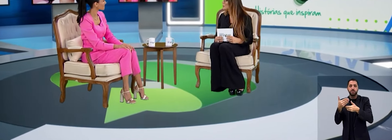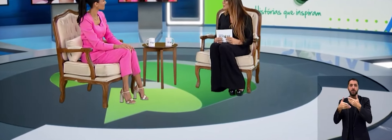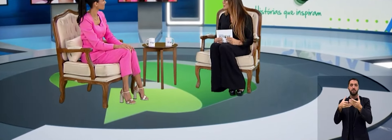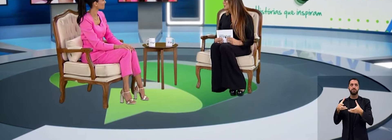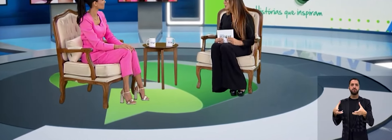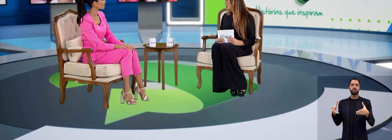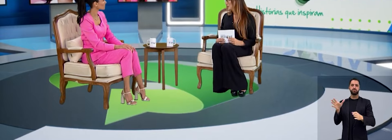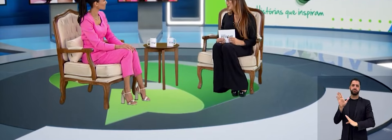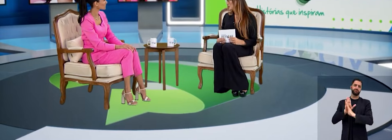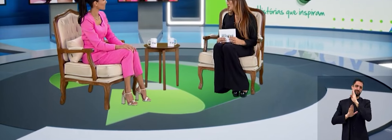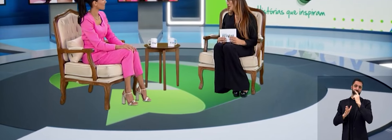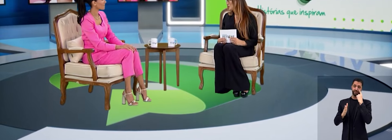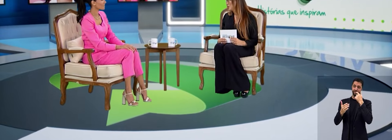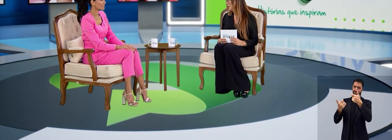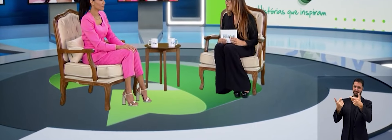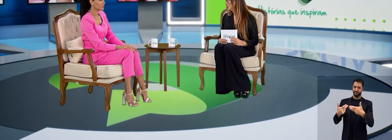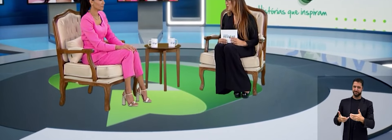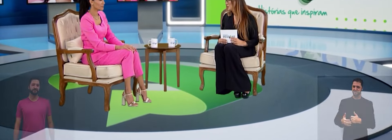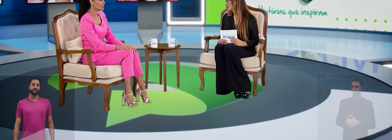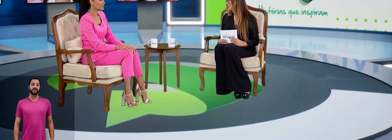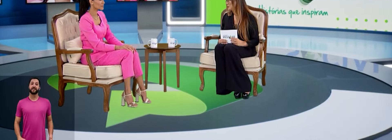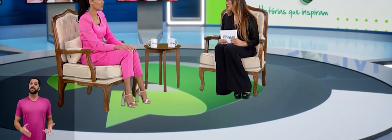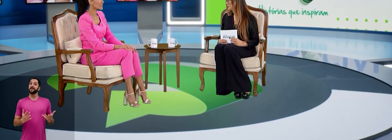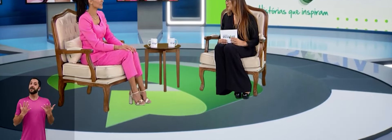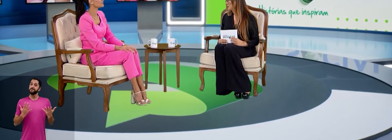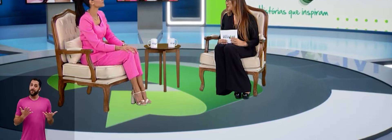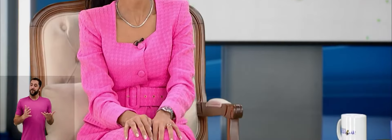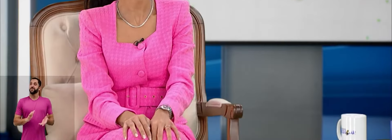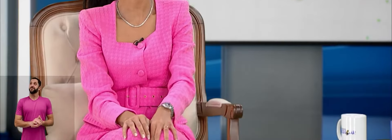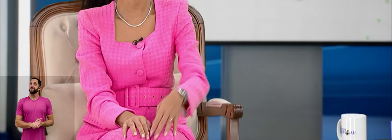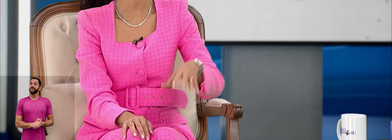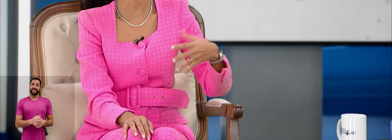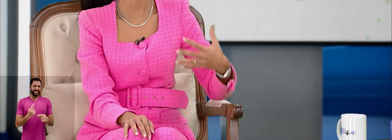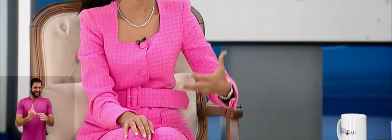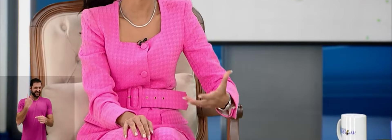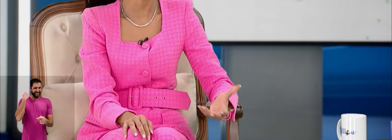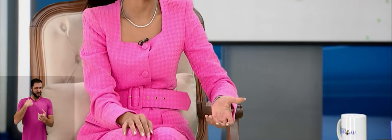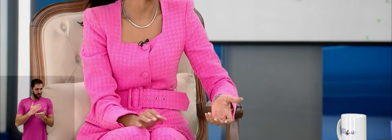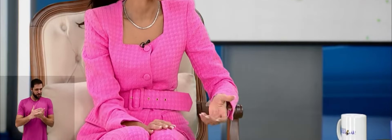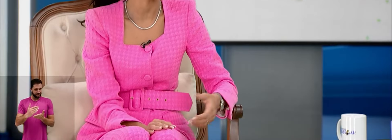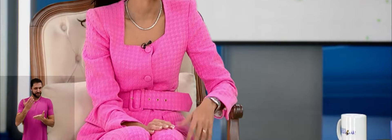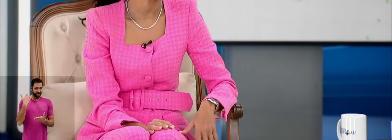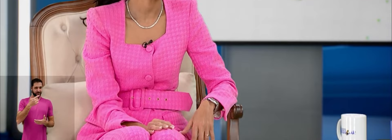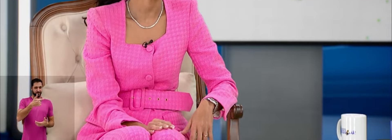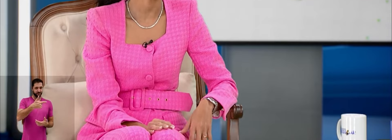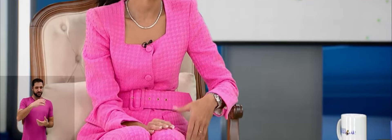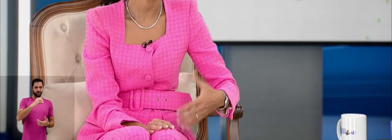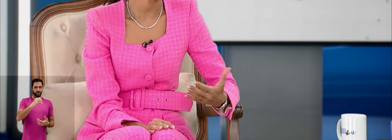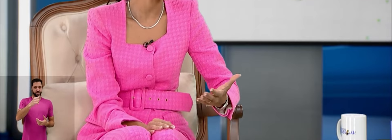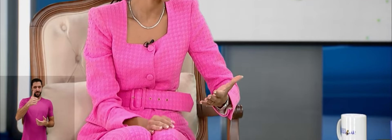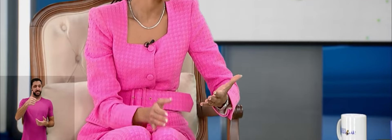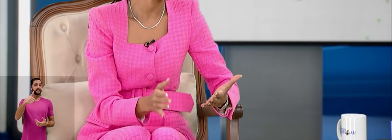tornar uma empreendedora de sucesso como ela é hoje. Nossa, eu comecei a clínica